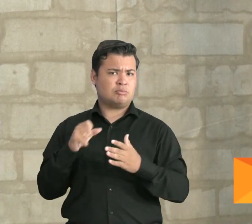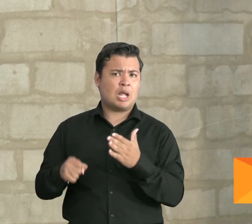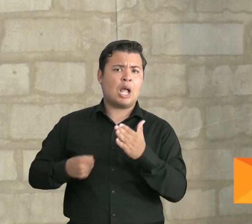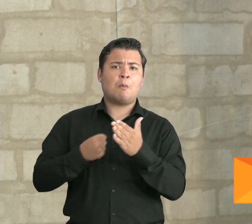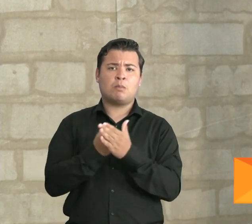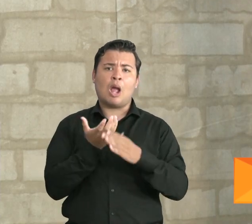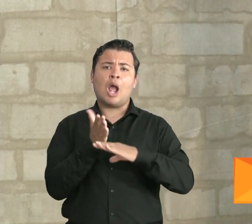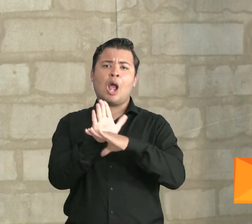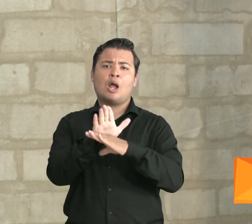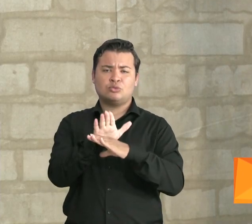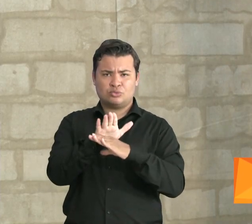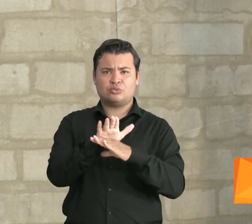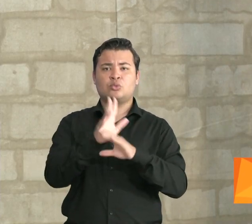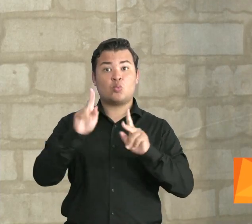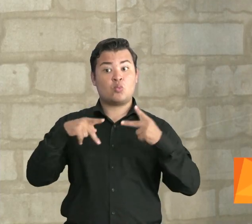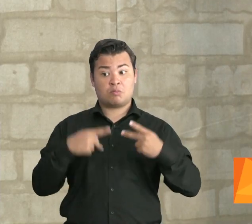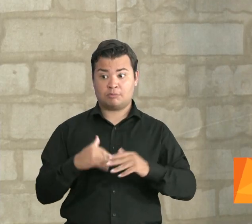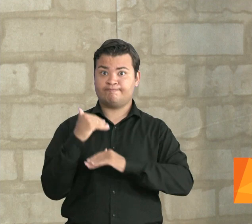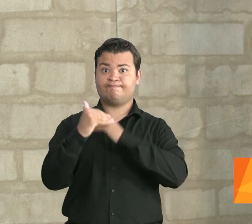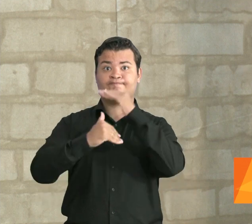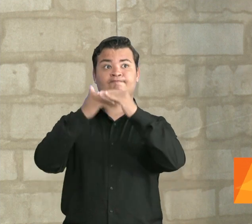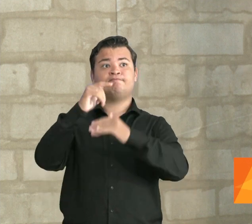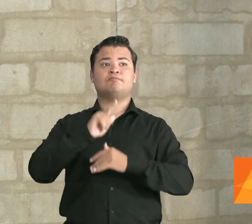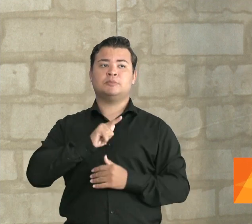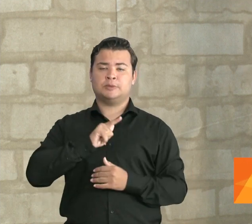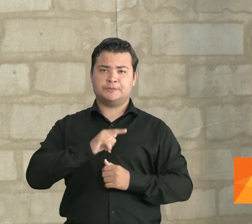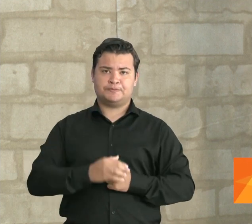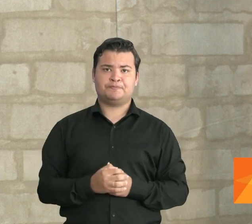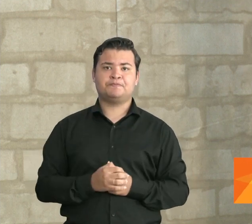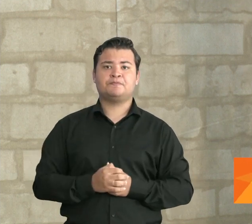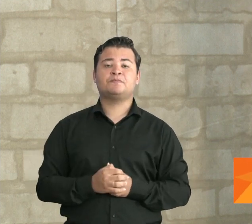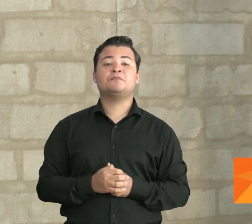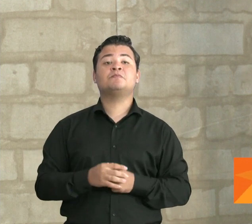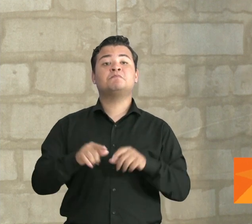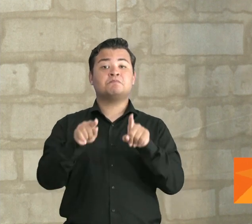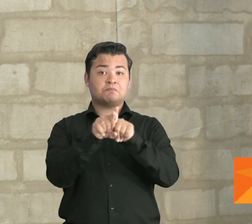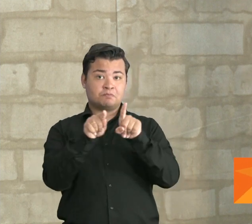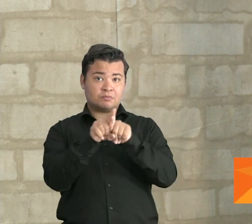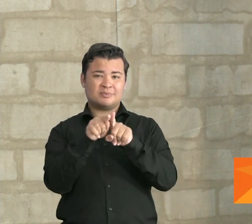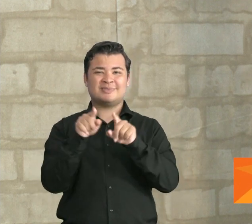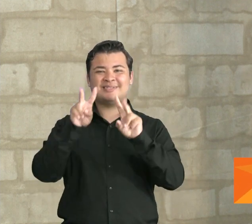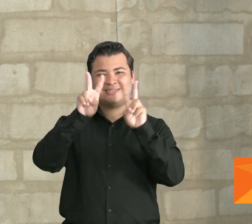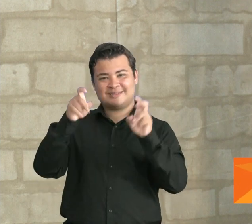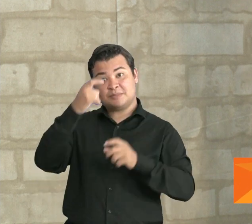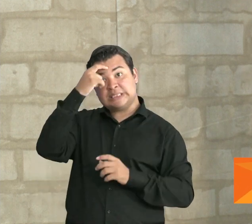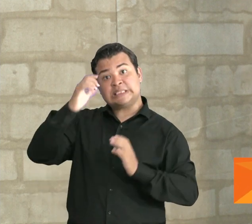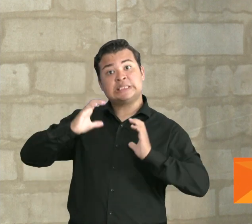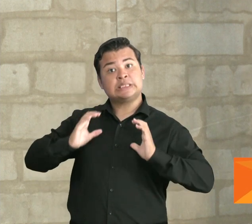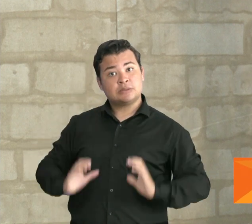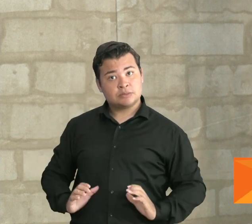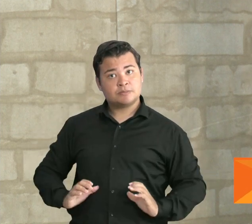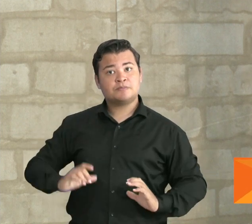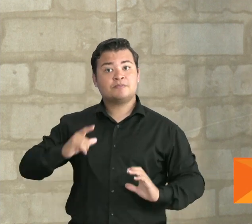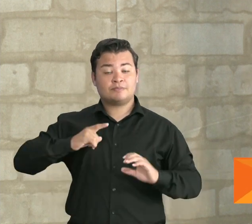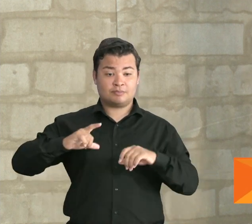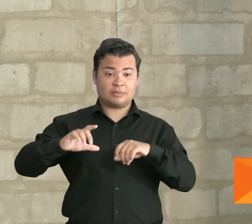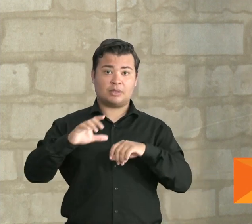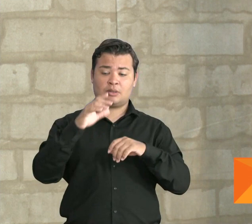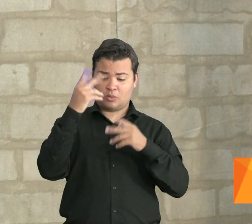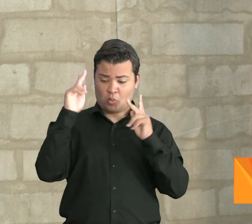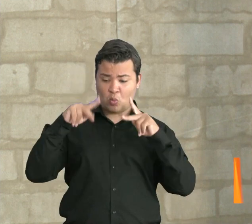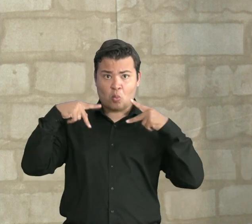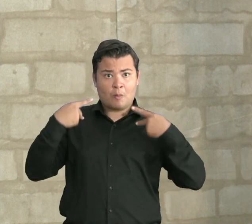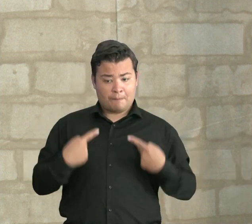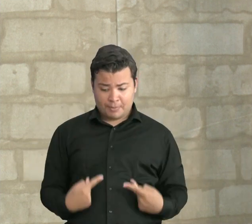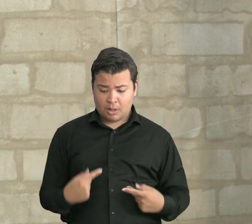vista da formação do ser humano. Lembrando que, quando a gente também está falando de cidadania, falamos da constituição do homem, do